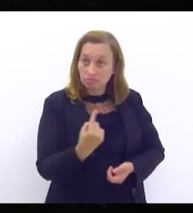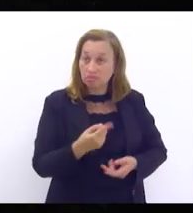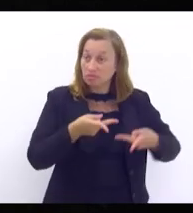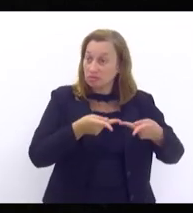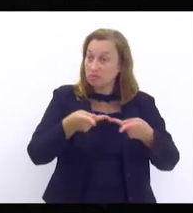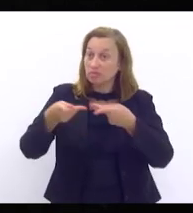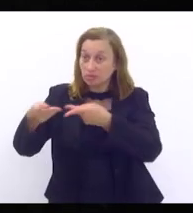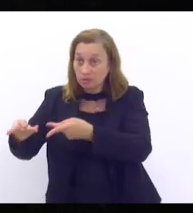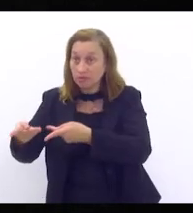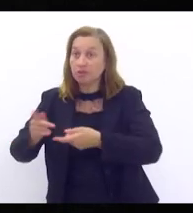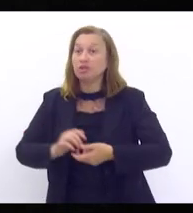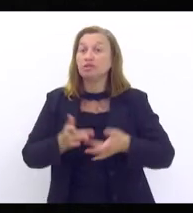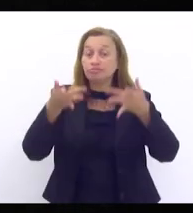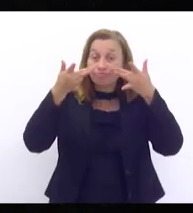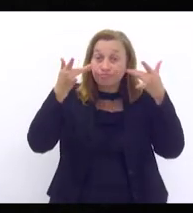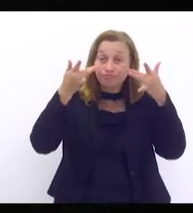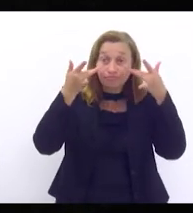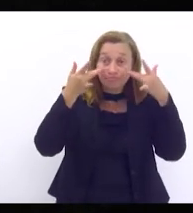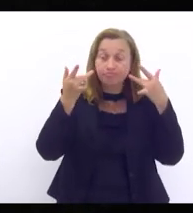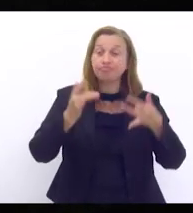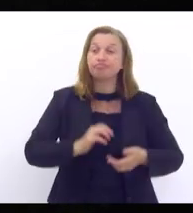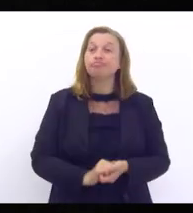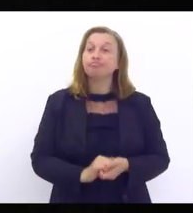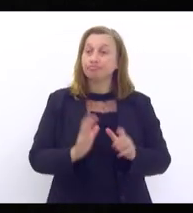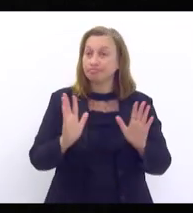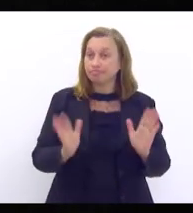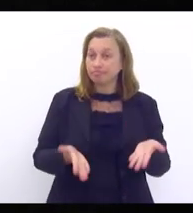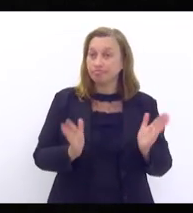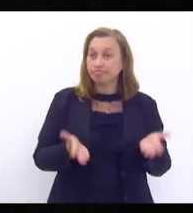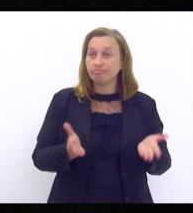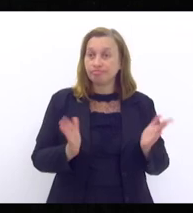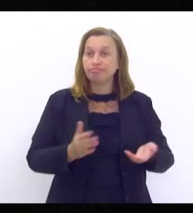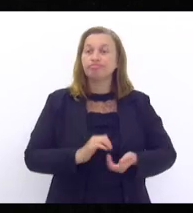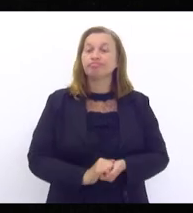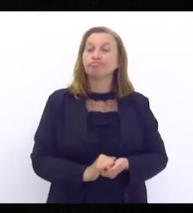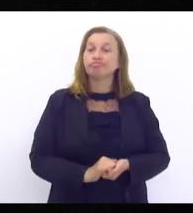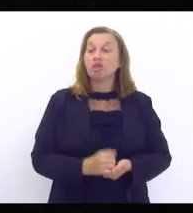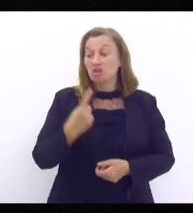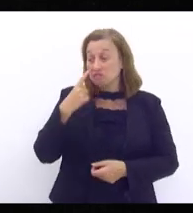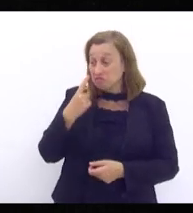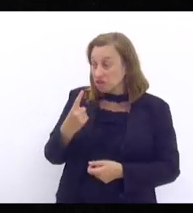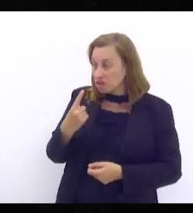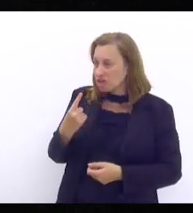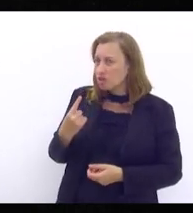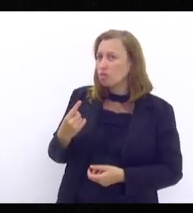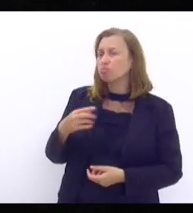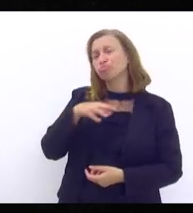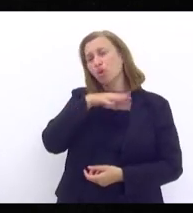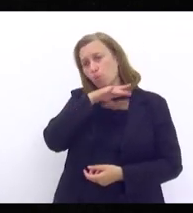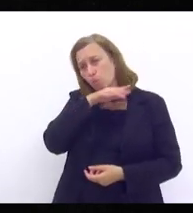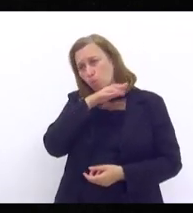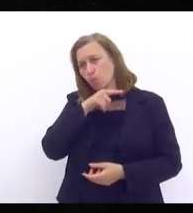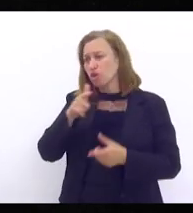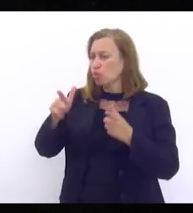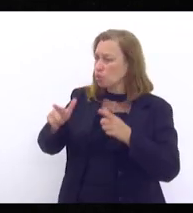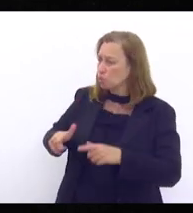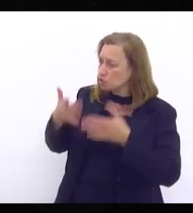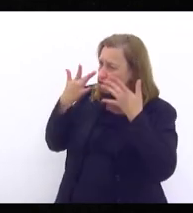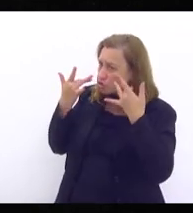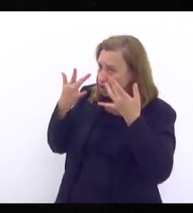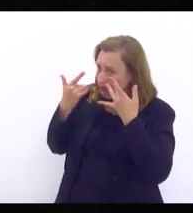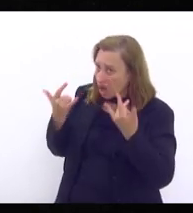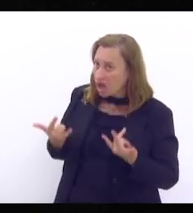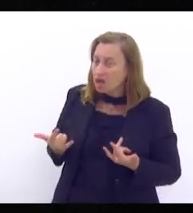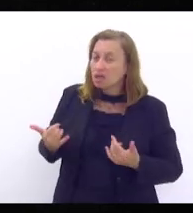visitar o Teatro Vila Lobos hoje, vimos as condições em que se encontra aquele teatro